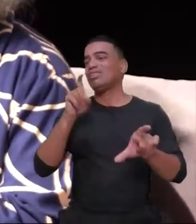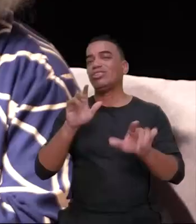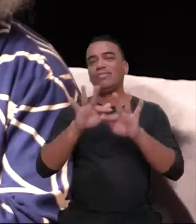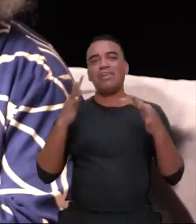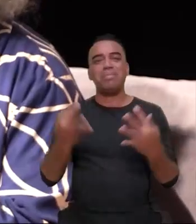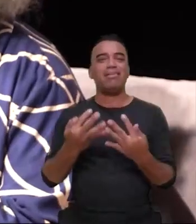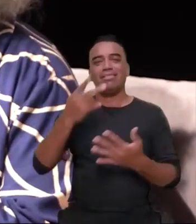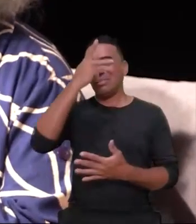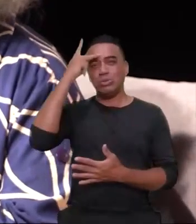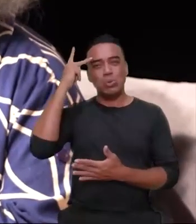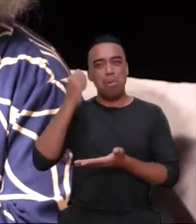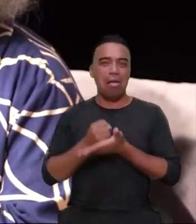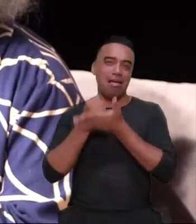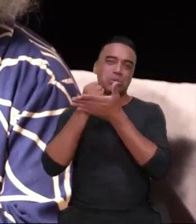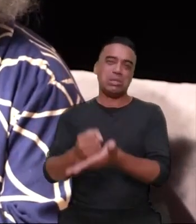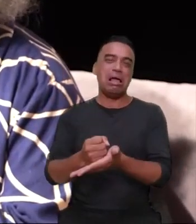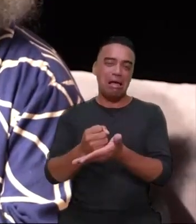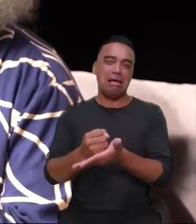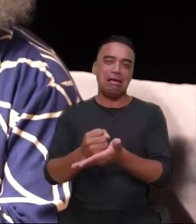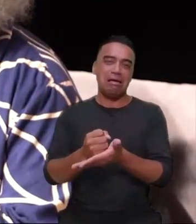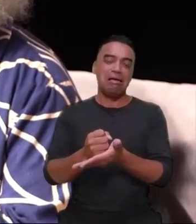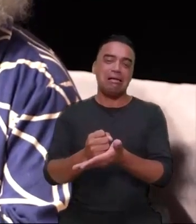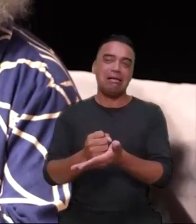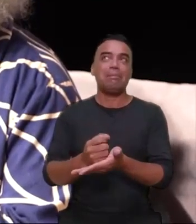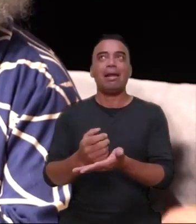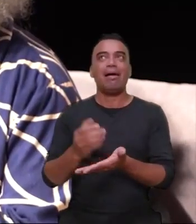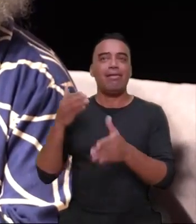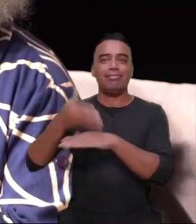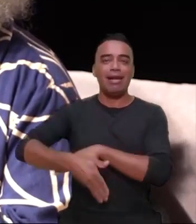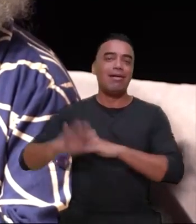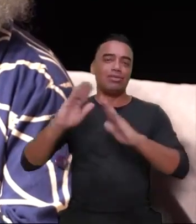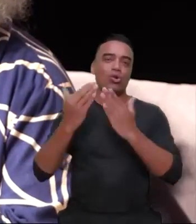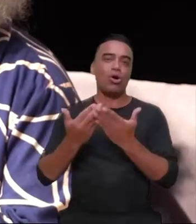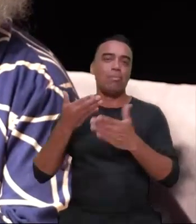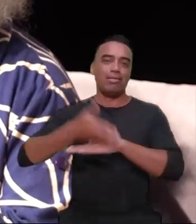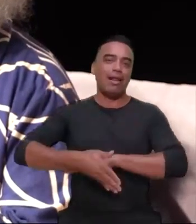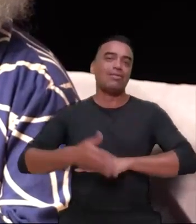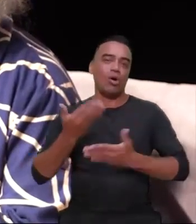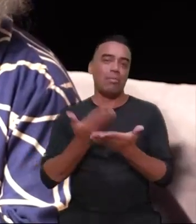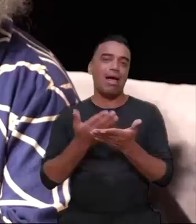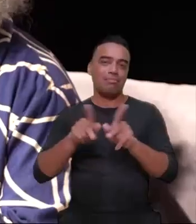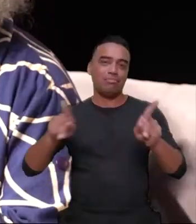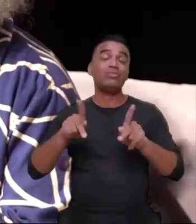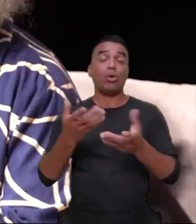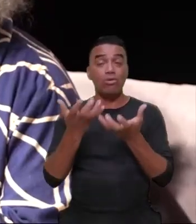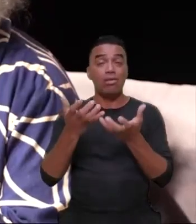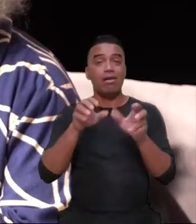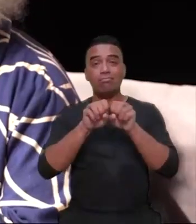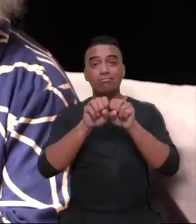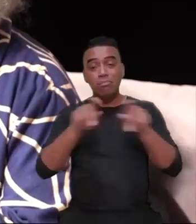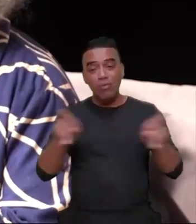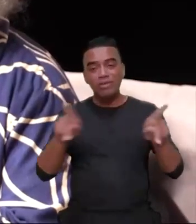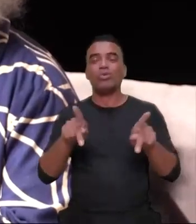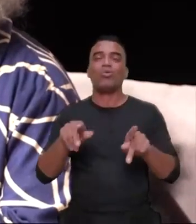famoso QI, para eu conseguir entrar para uma escola para dar aula. E o que eu queria era dar aula.